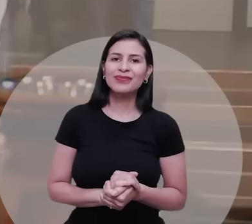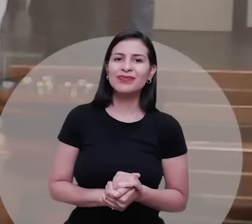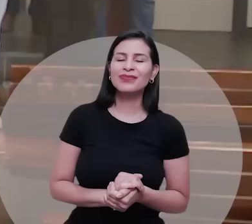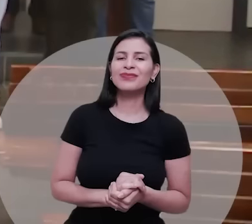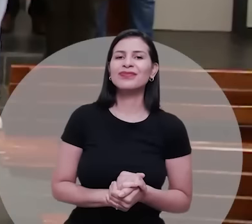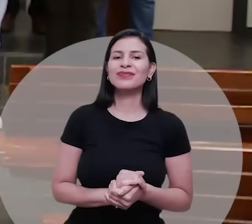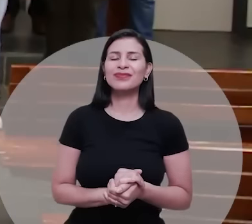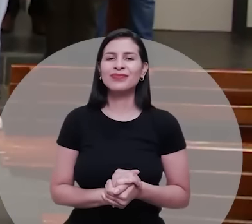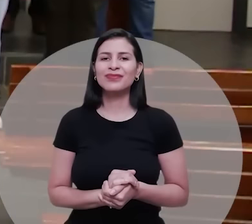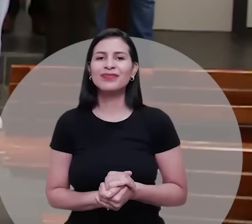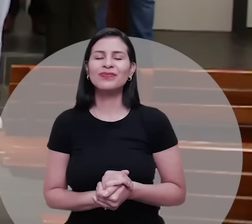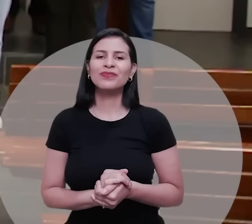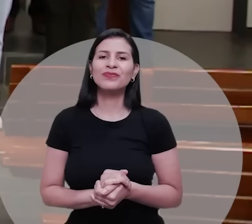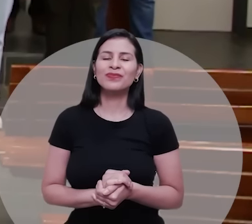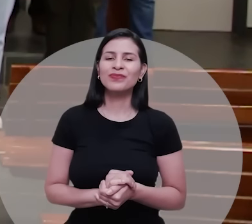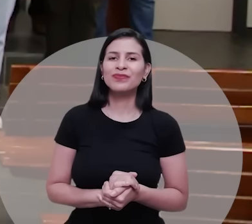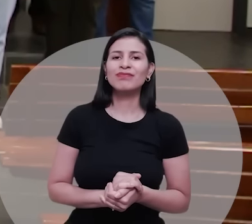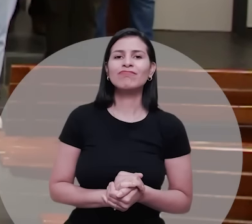cantemos.